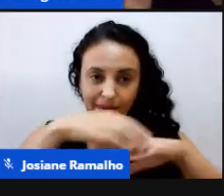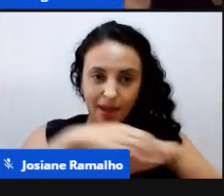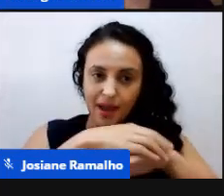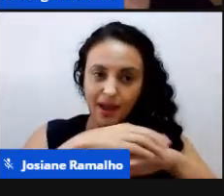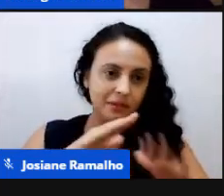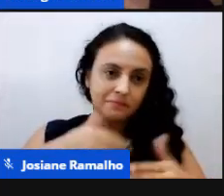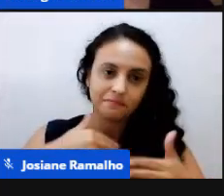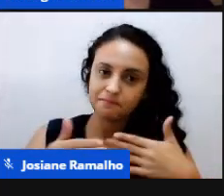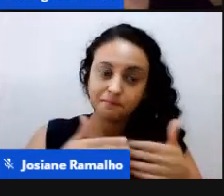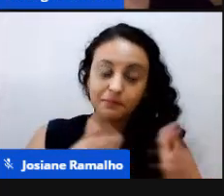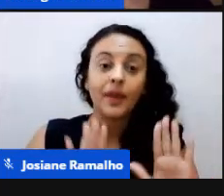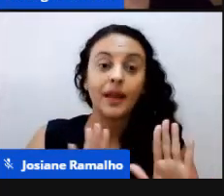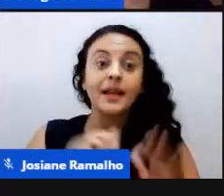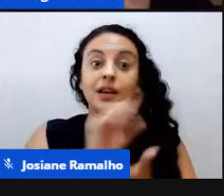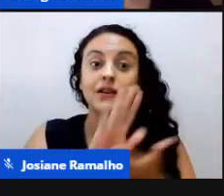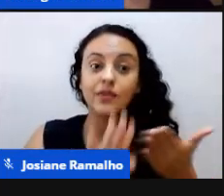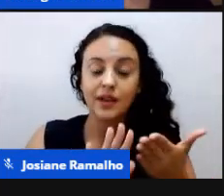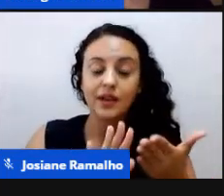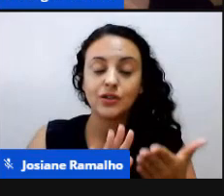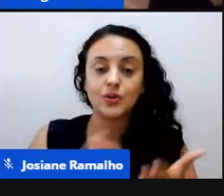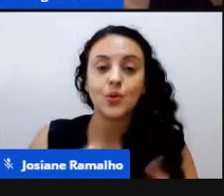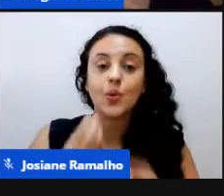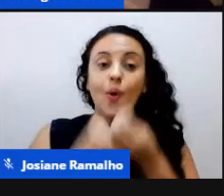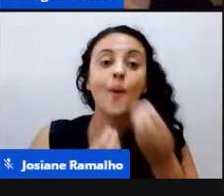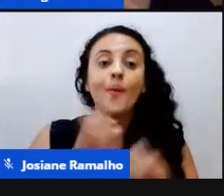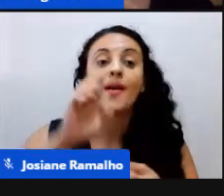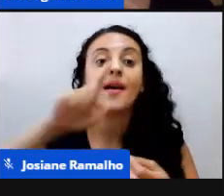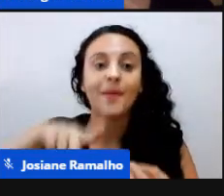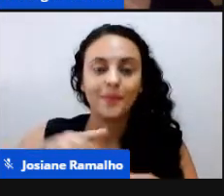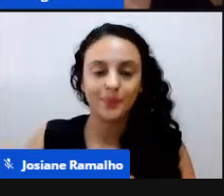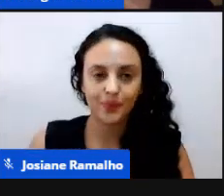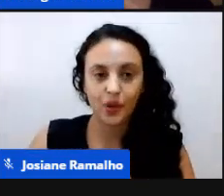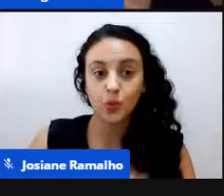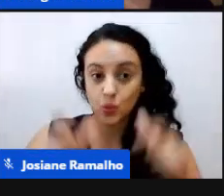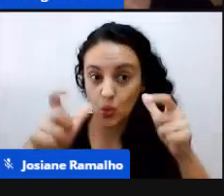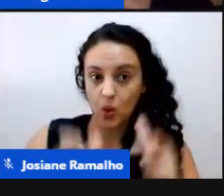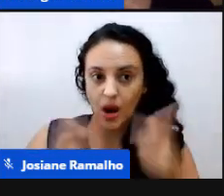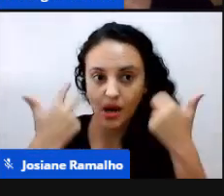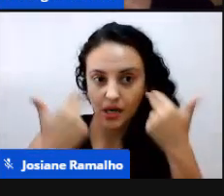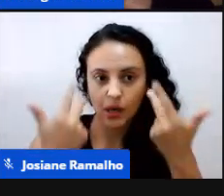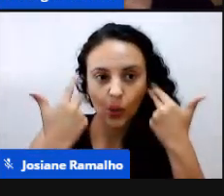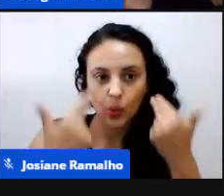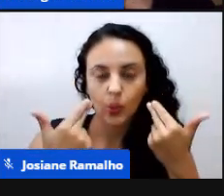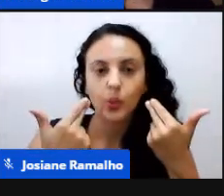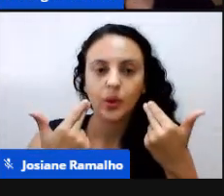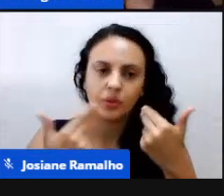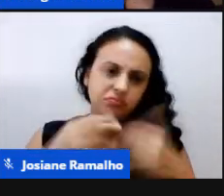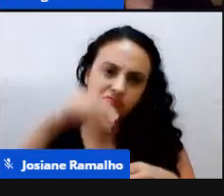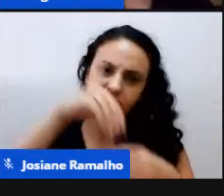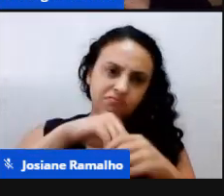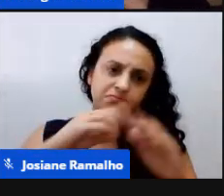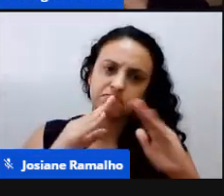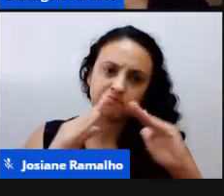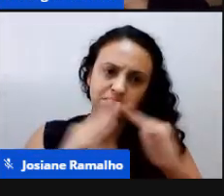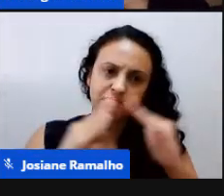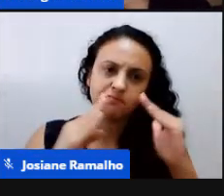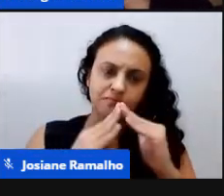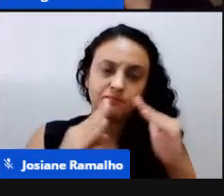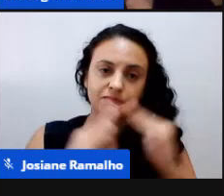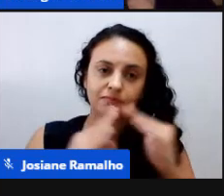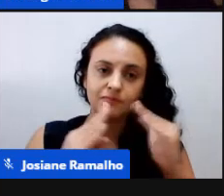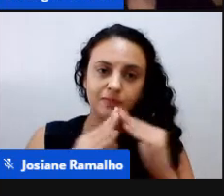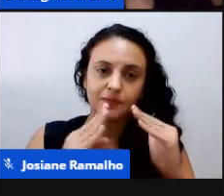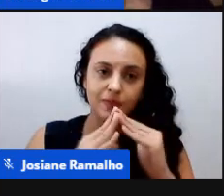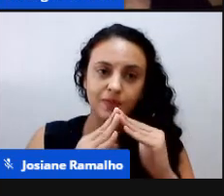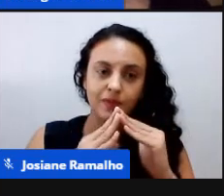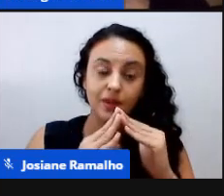repasse, ok? Bom, um espaço bem tranquilo que vocês podem estar utilizando na casa de vocês, vai estar comigo